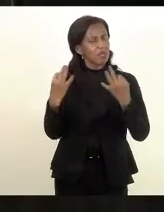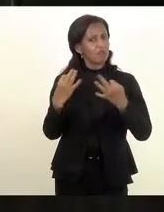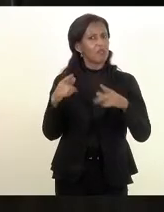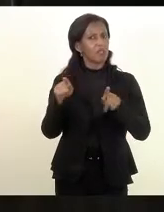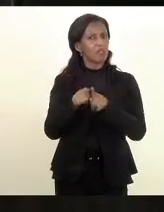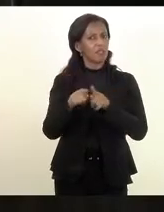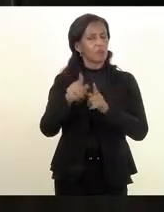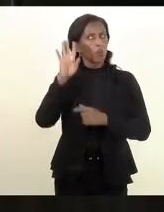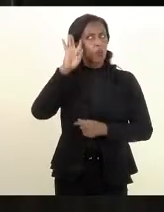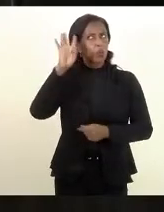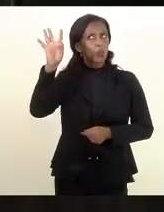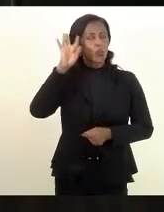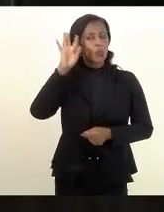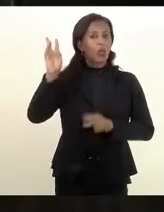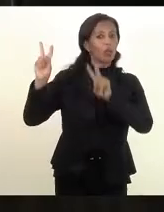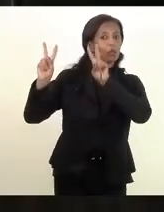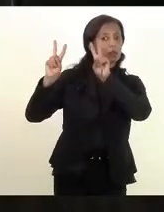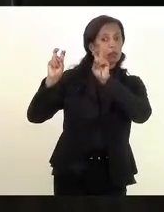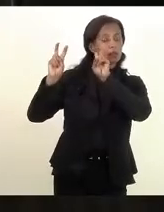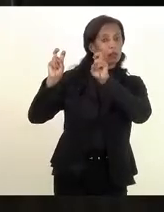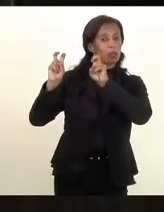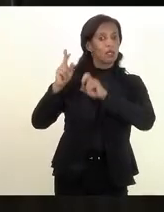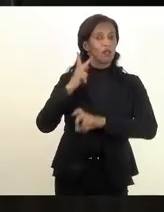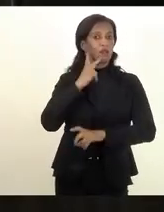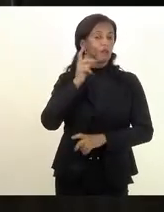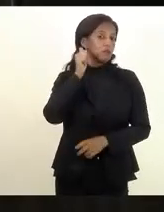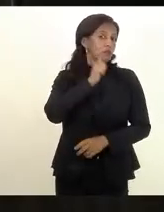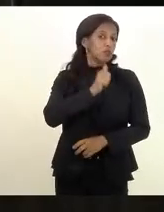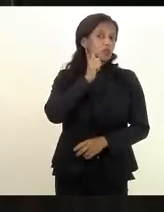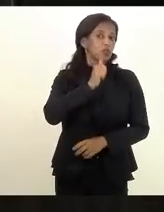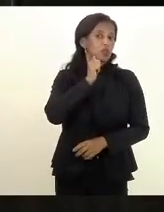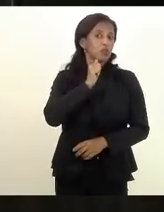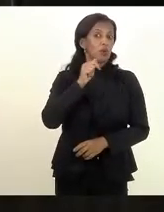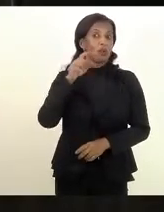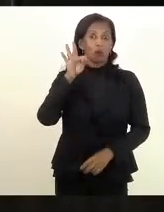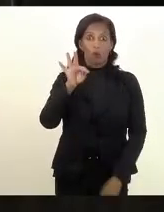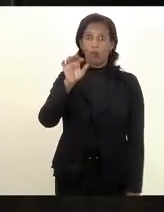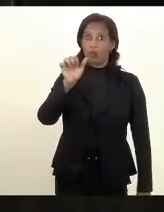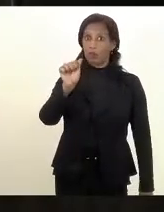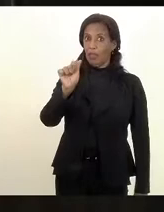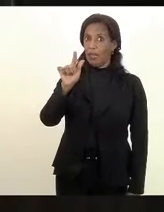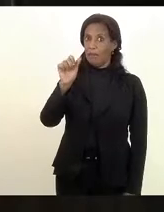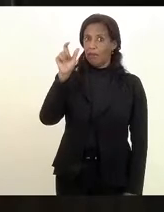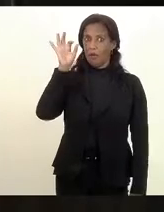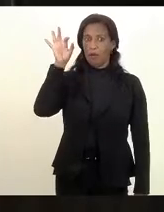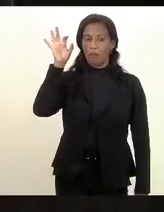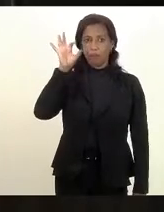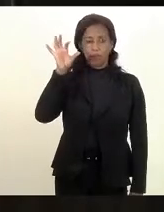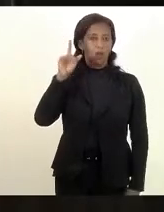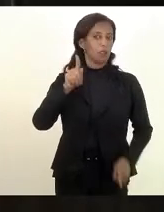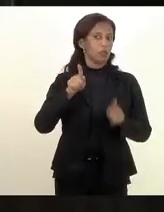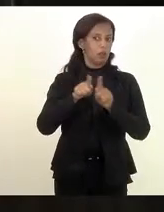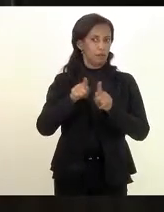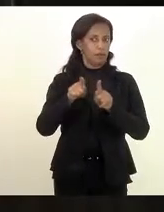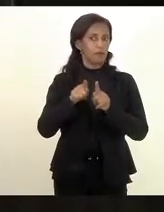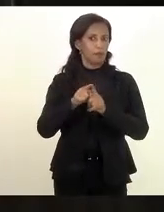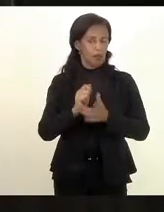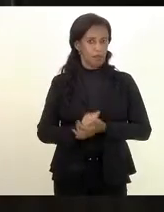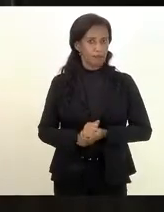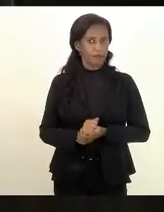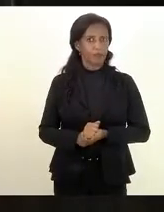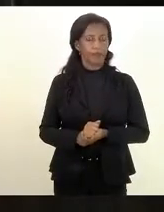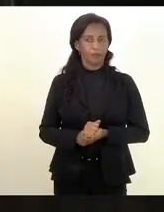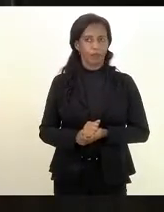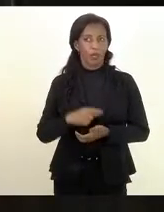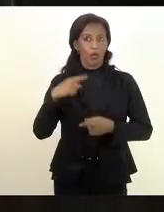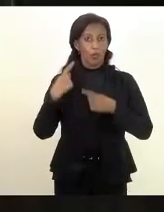reflexiva a questão e a situação das mulheres no Talibã eu precisava fazer esse registro deputada Célia